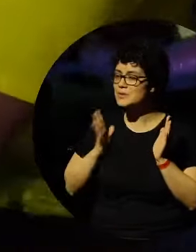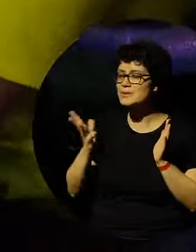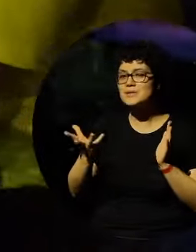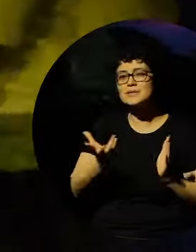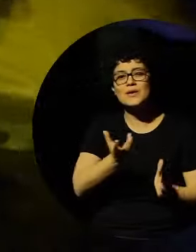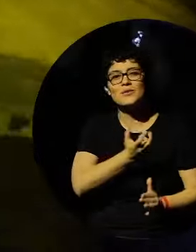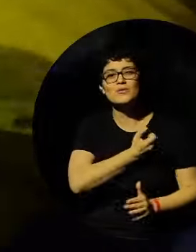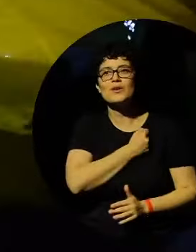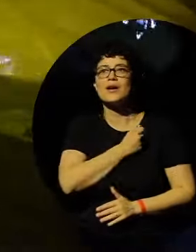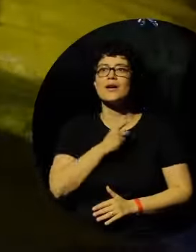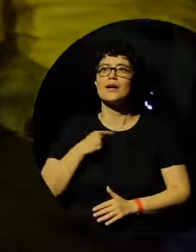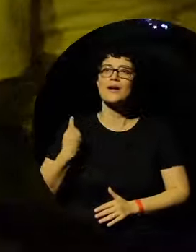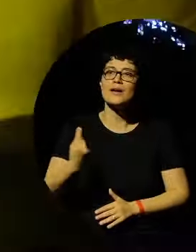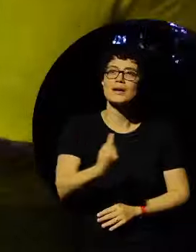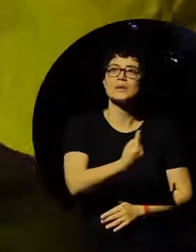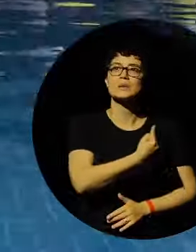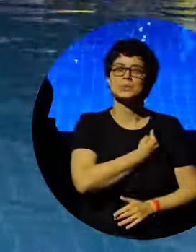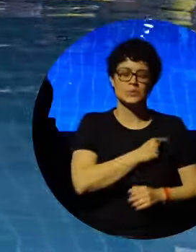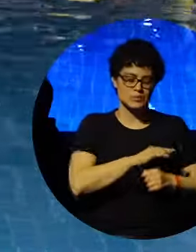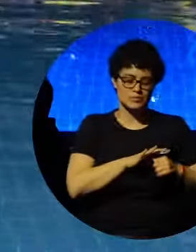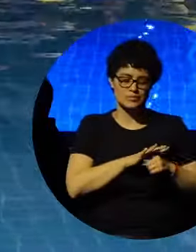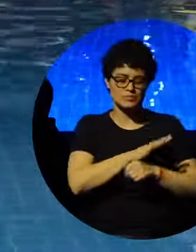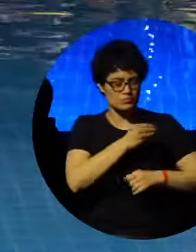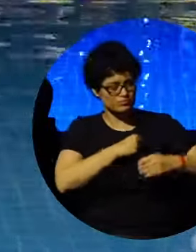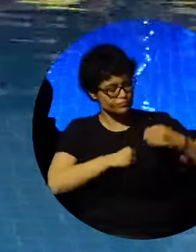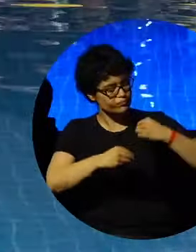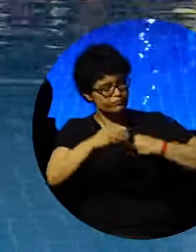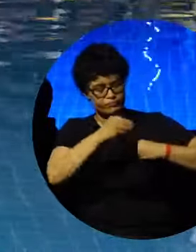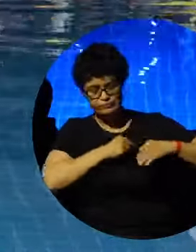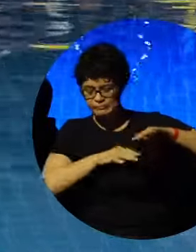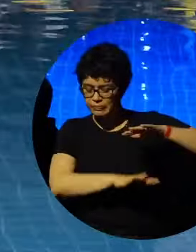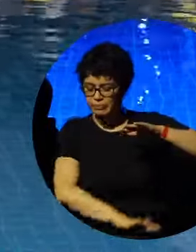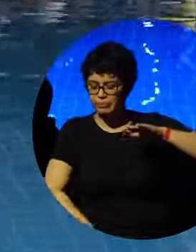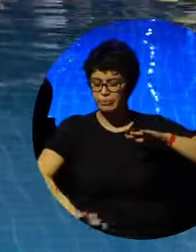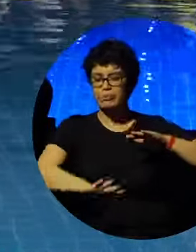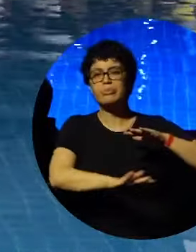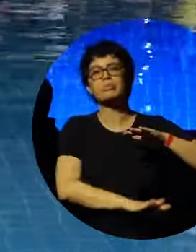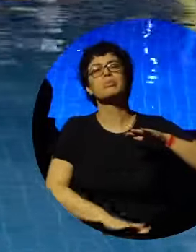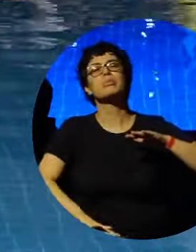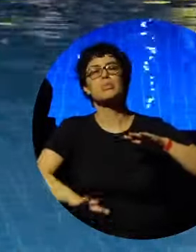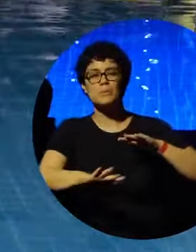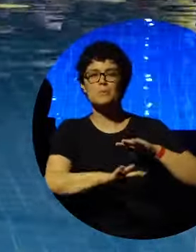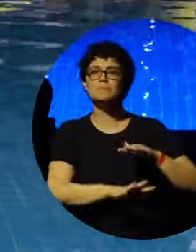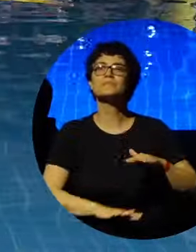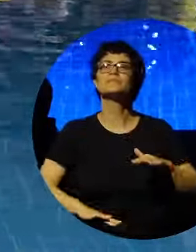Senhor, pra salvar o tão pobre pecado.